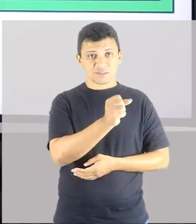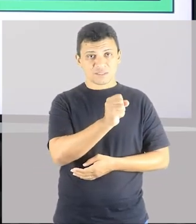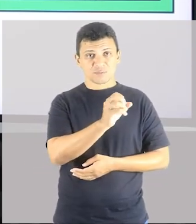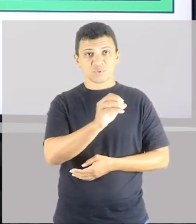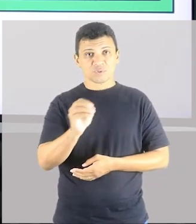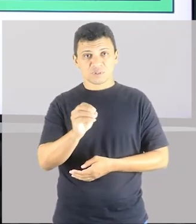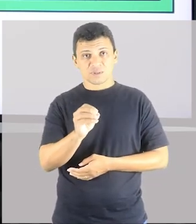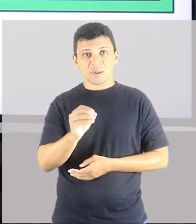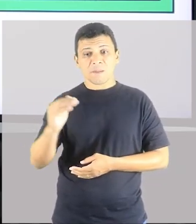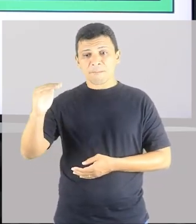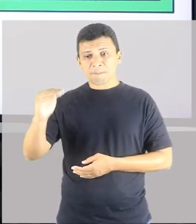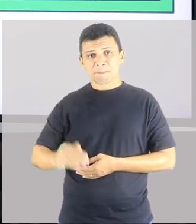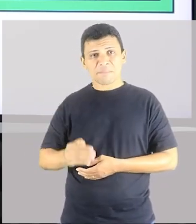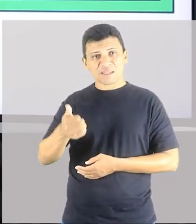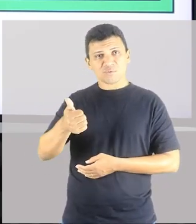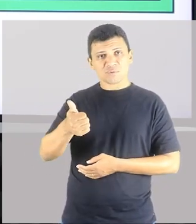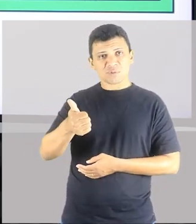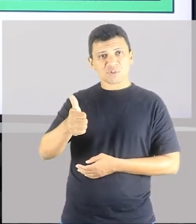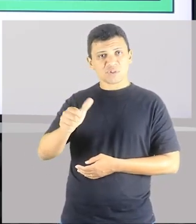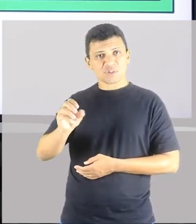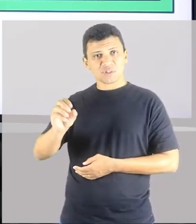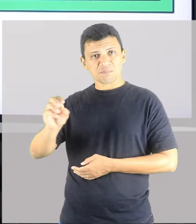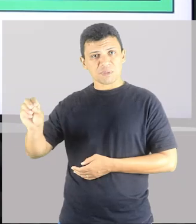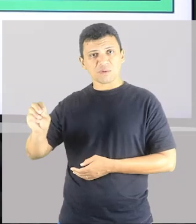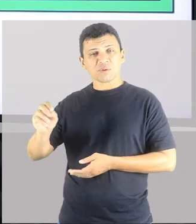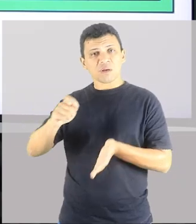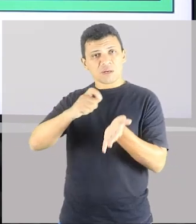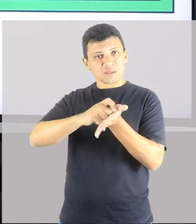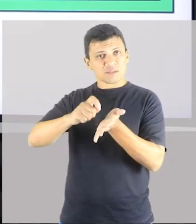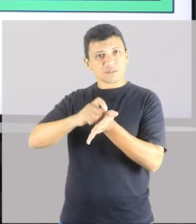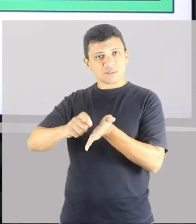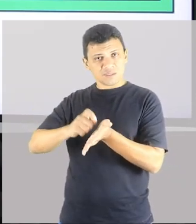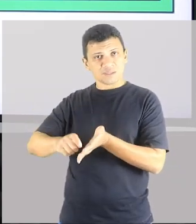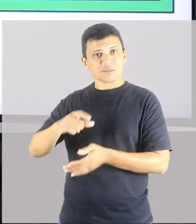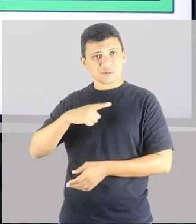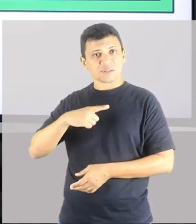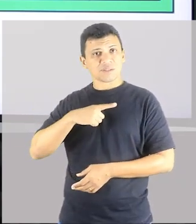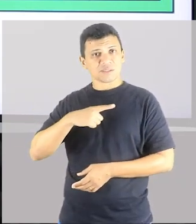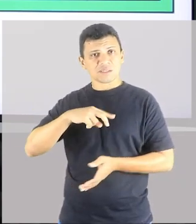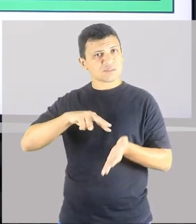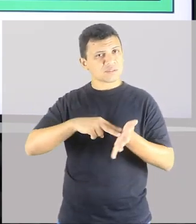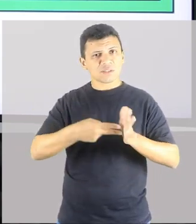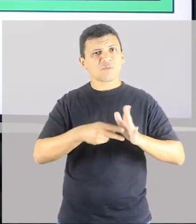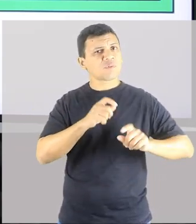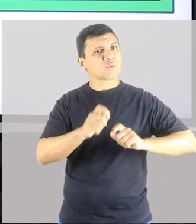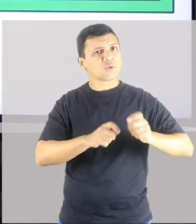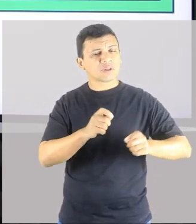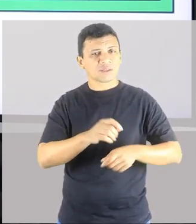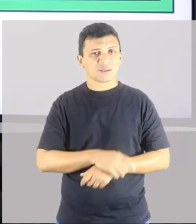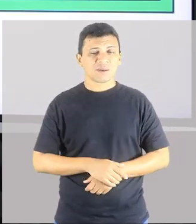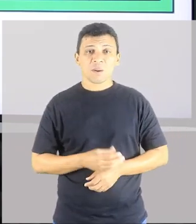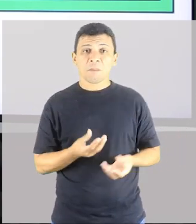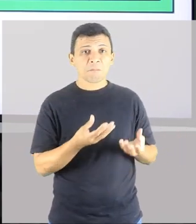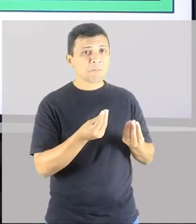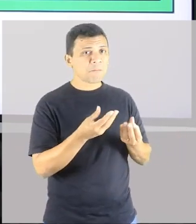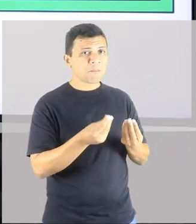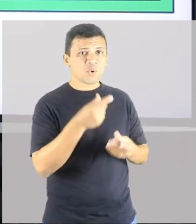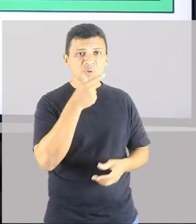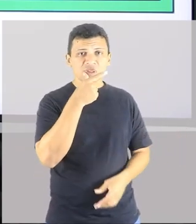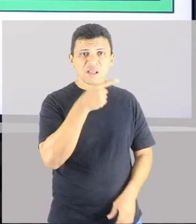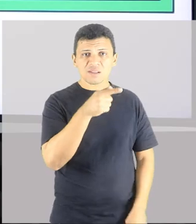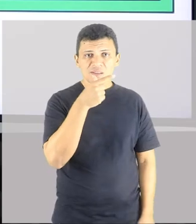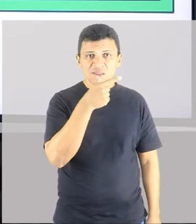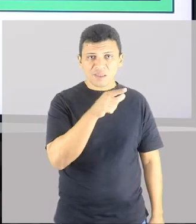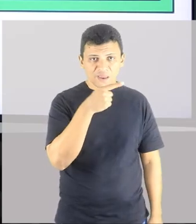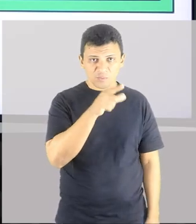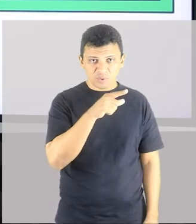apenas um pouco menos de 1.000 tem sistema escrito, isso quer dizer o quê? Que a maioria das outras línguas ou dos